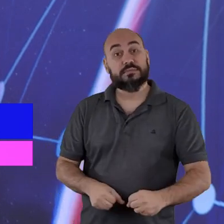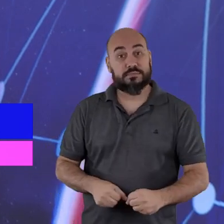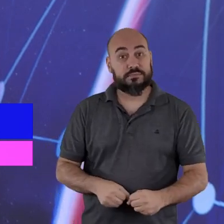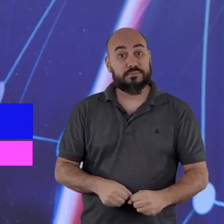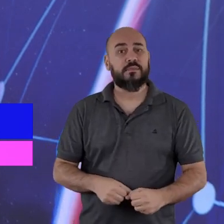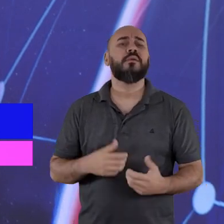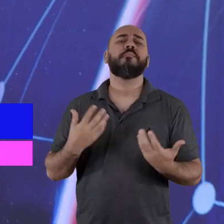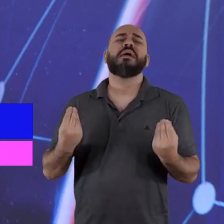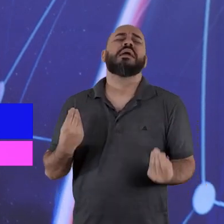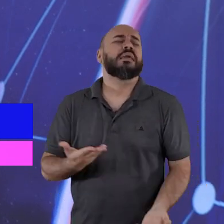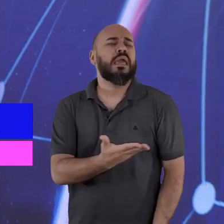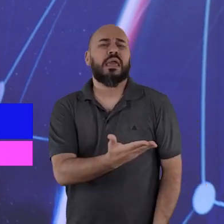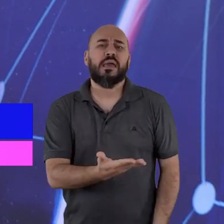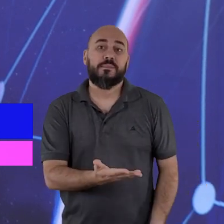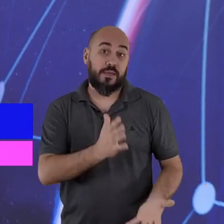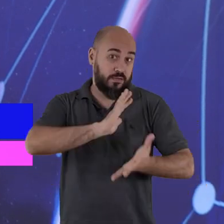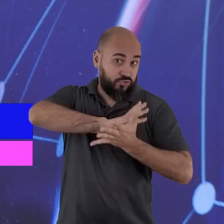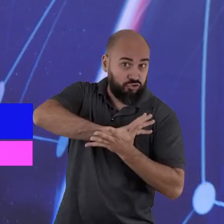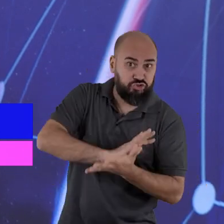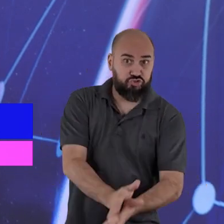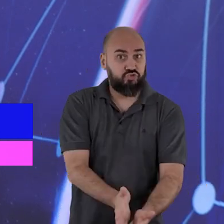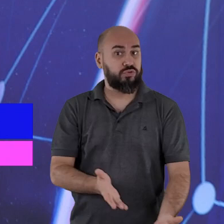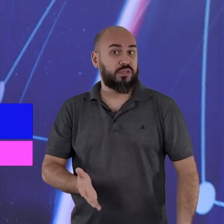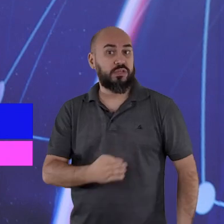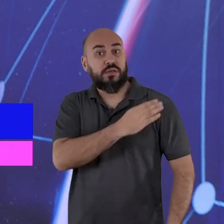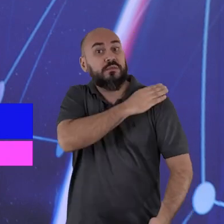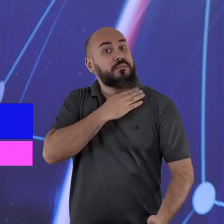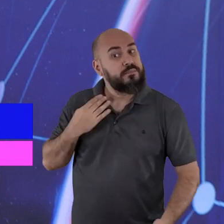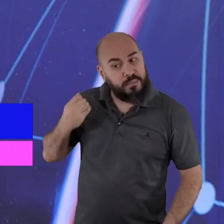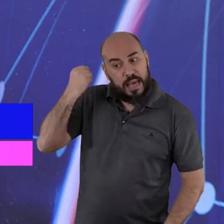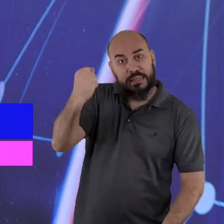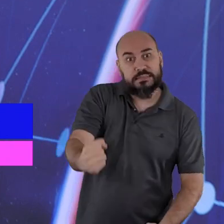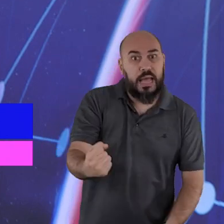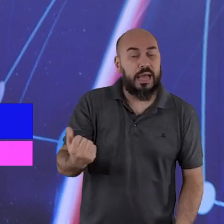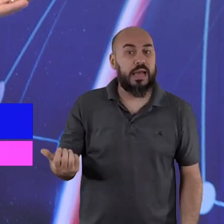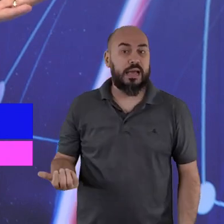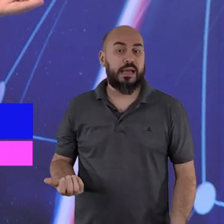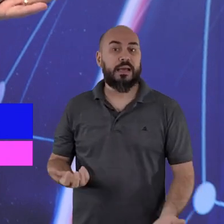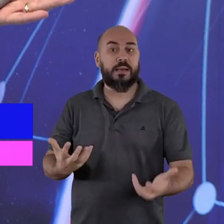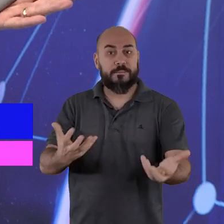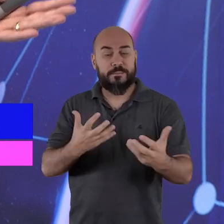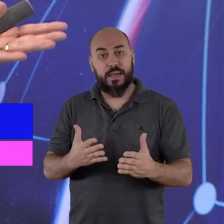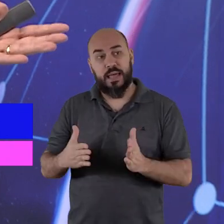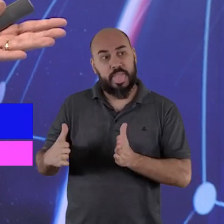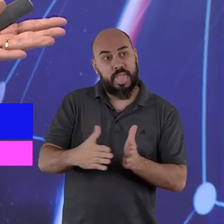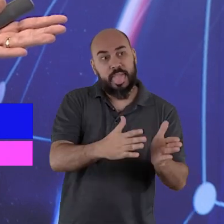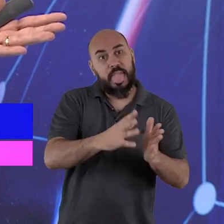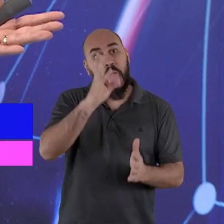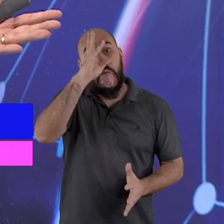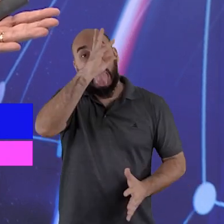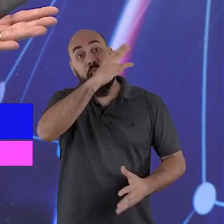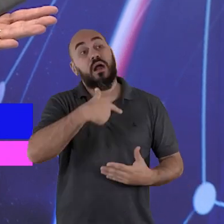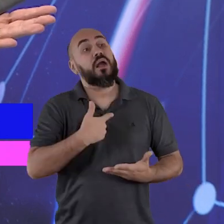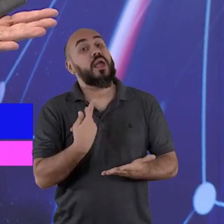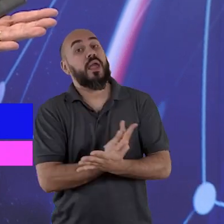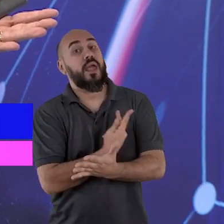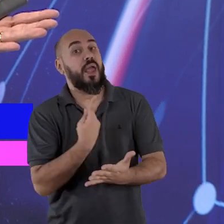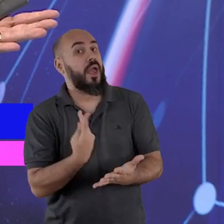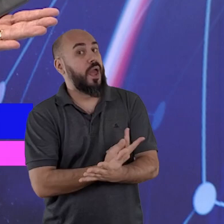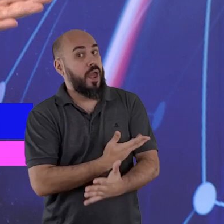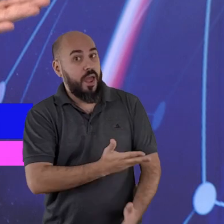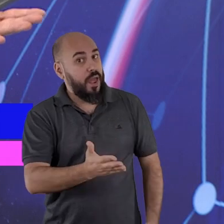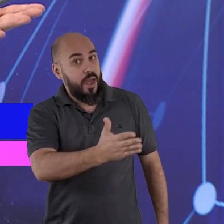nos devorar, para nos levar ao engano, para nos levar por caminhos de perdição.